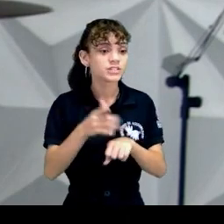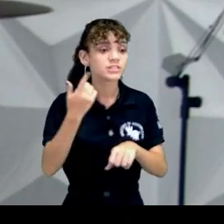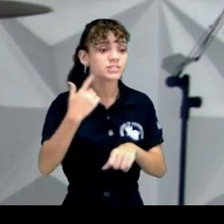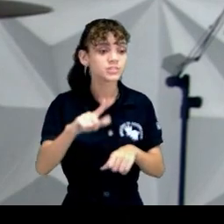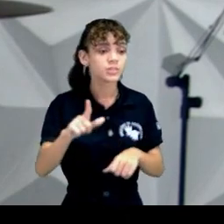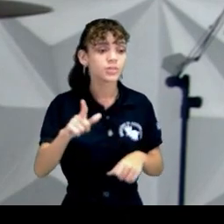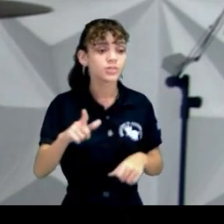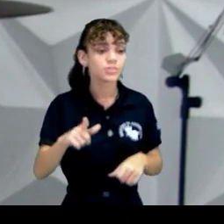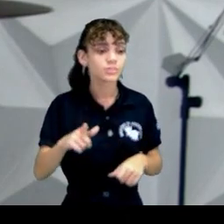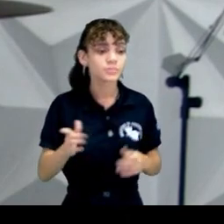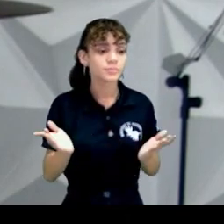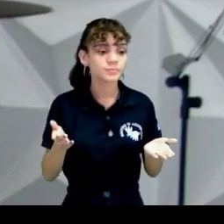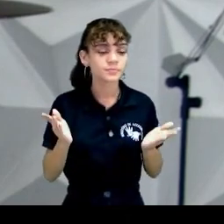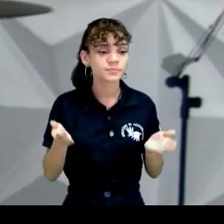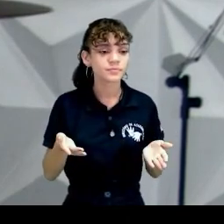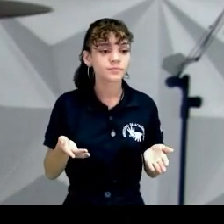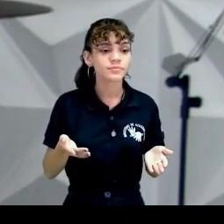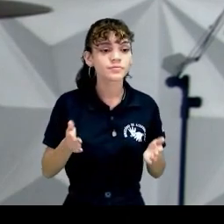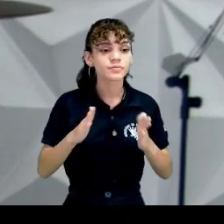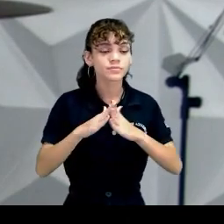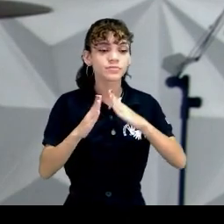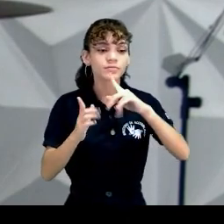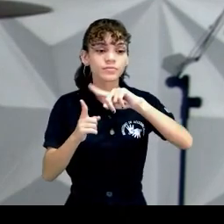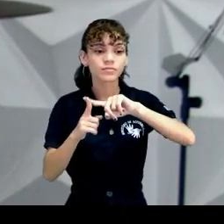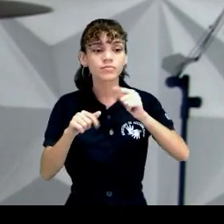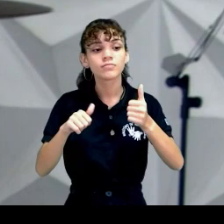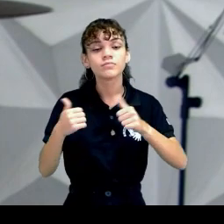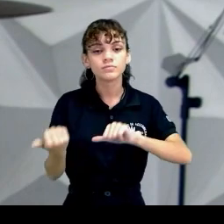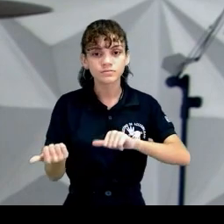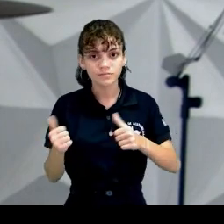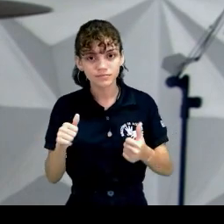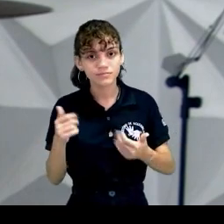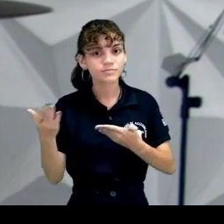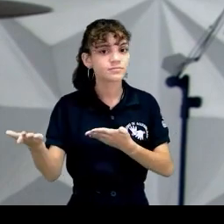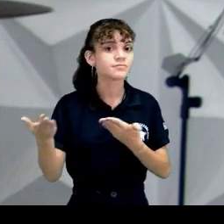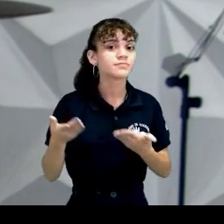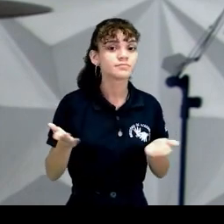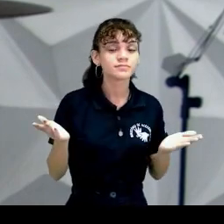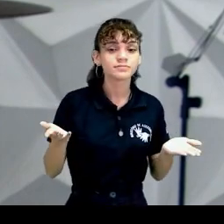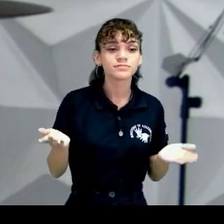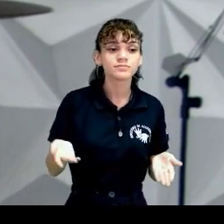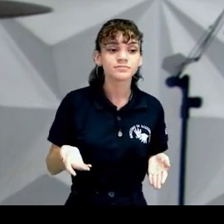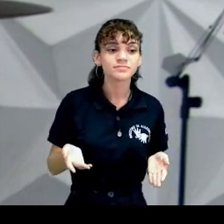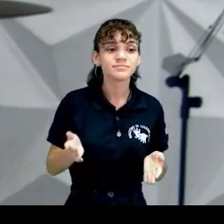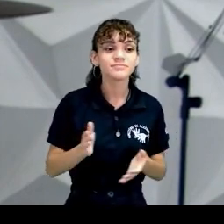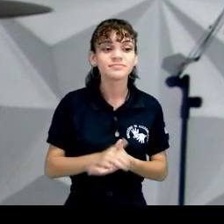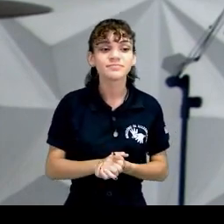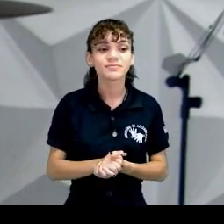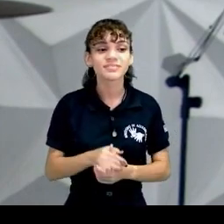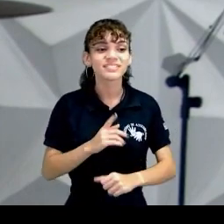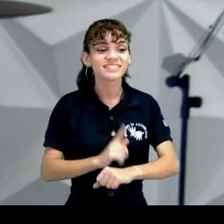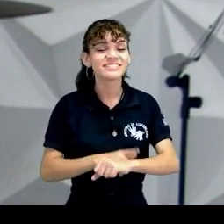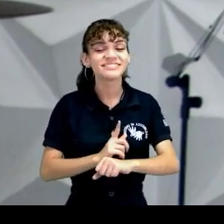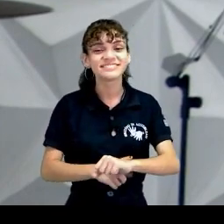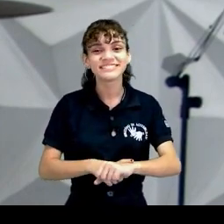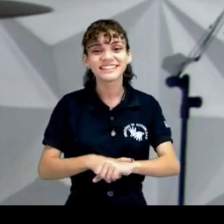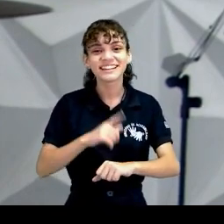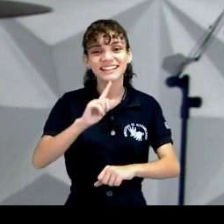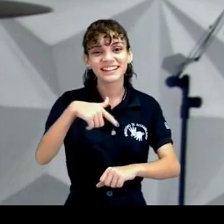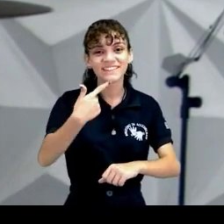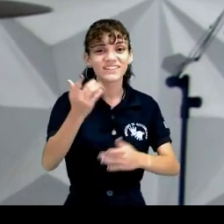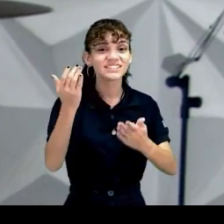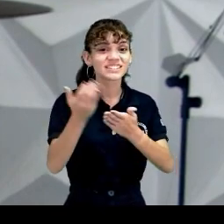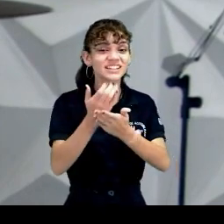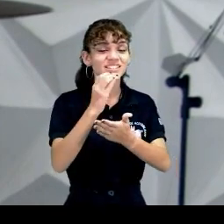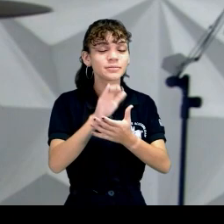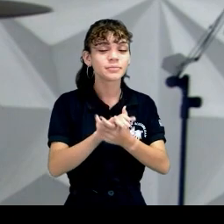a gente pensa que a experiência com a igreja vai ser perfeita, mas aqui ainda não é o céu, tá? Nós somos ainda seres humanos que não passamos ainda